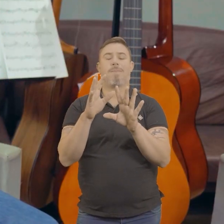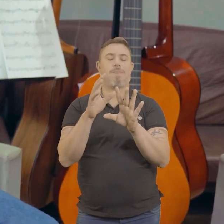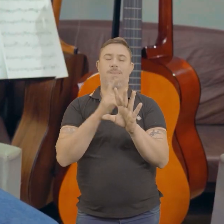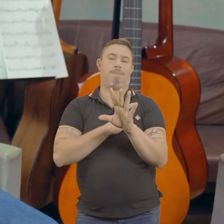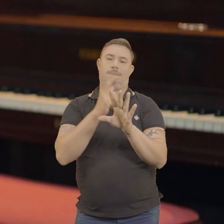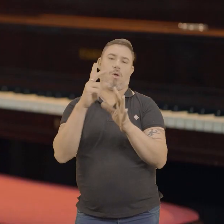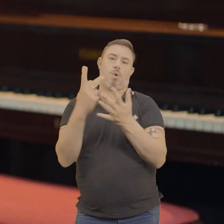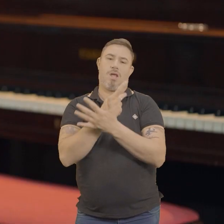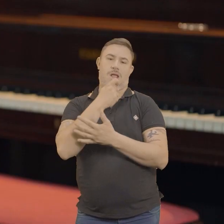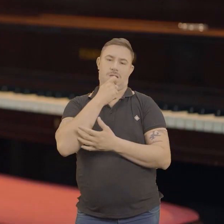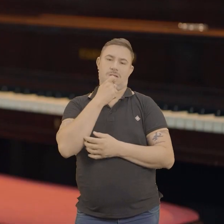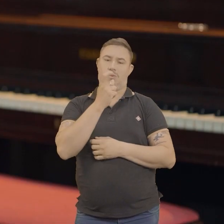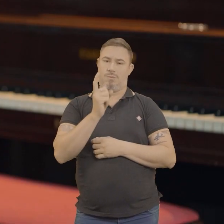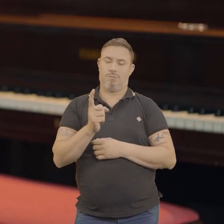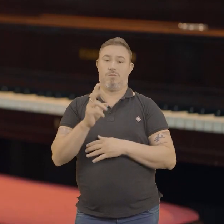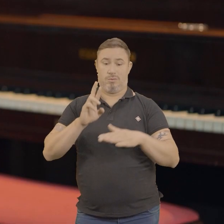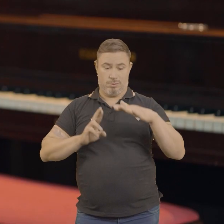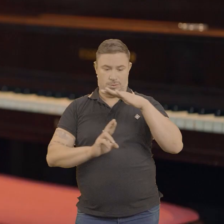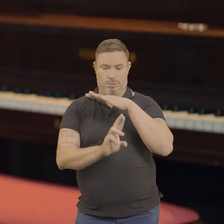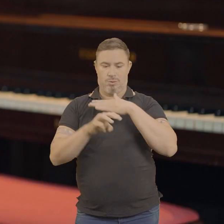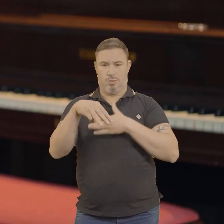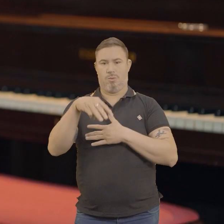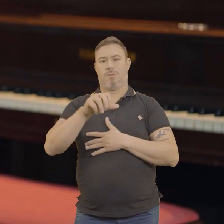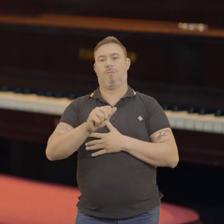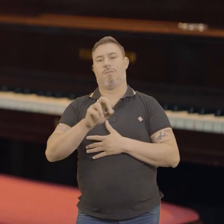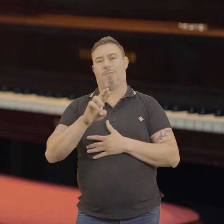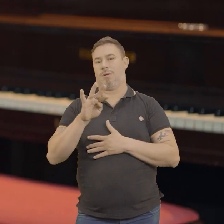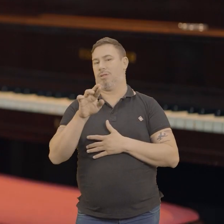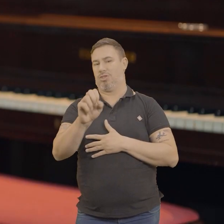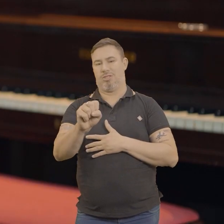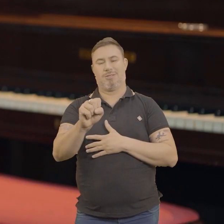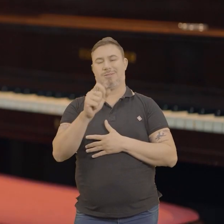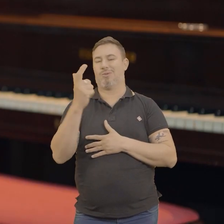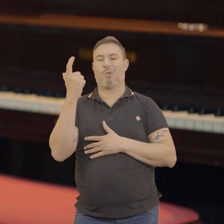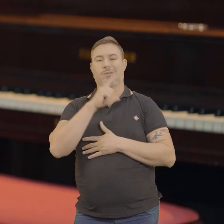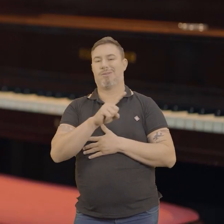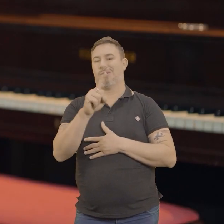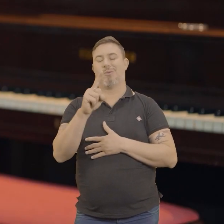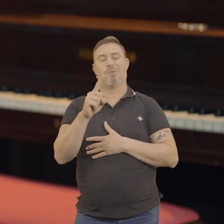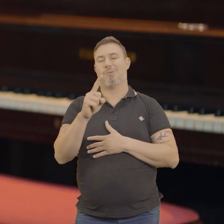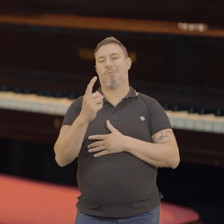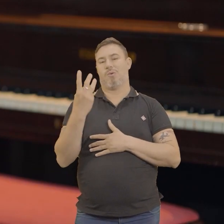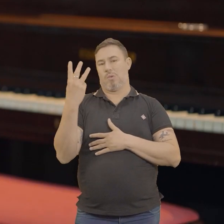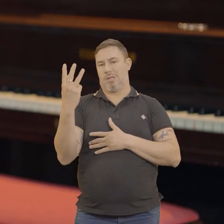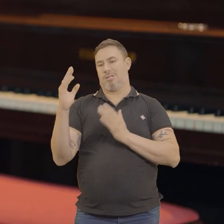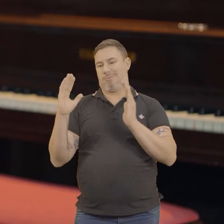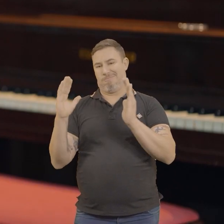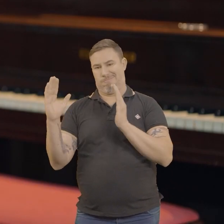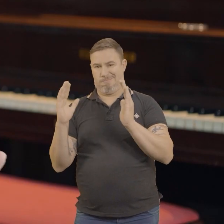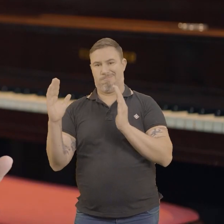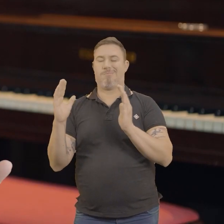não aconteceu. O reitor Martins Filho não teve chance de ir para o 3º mandato, e